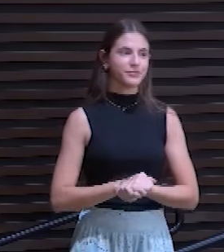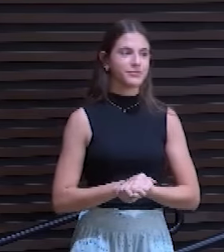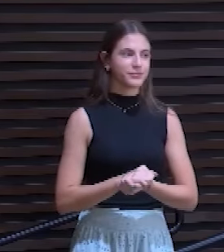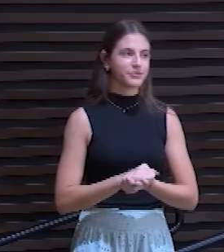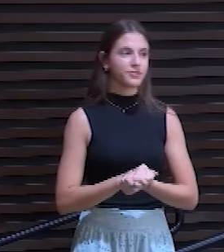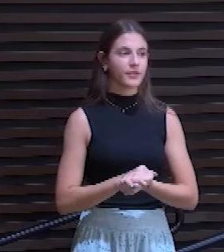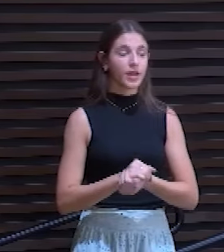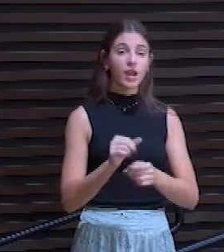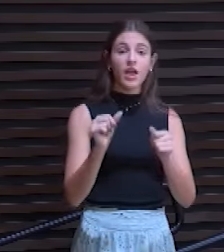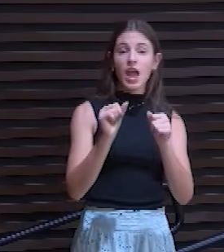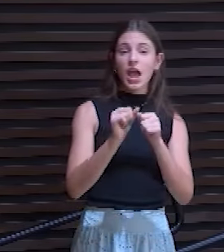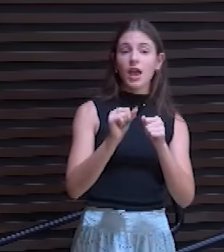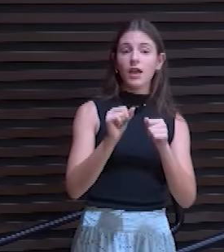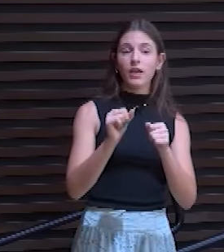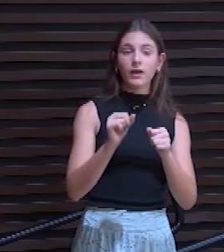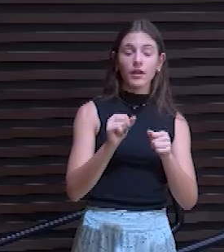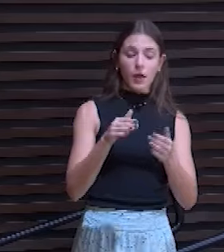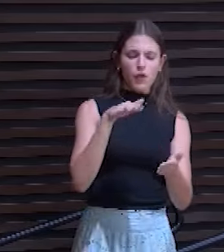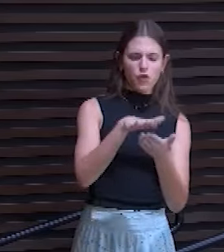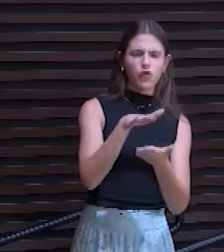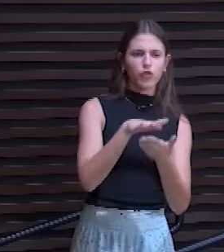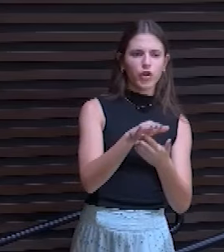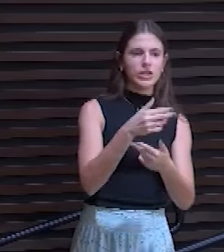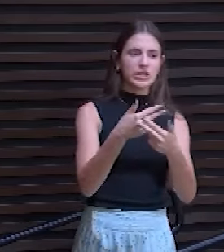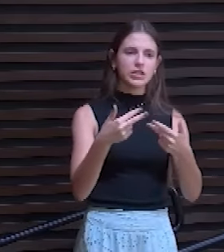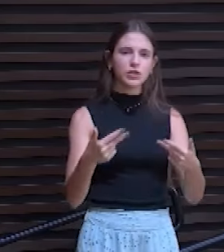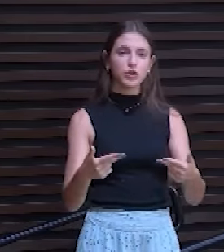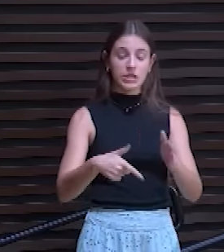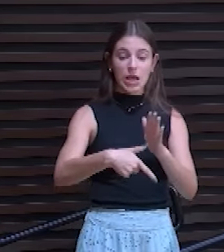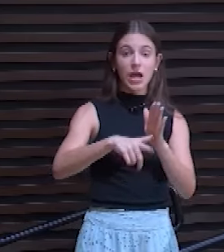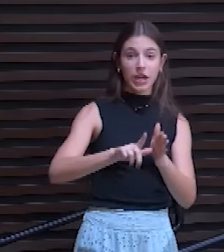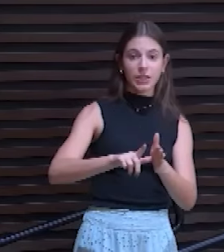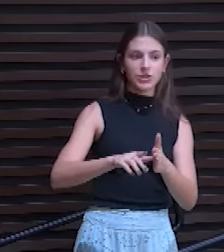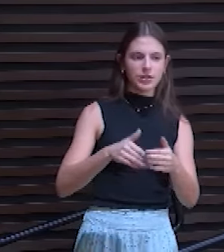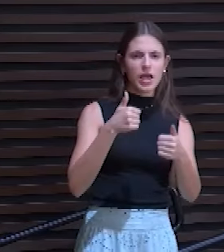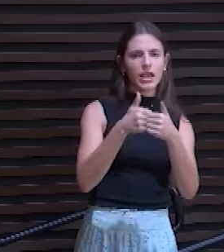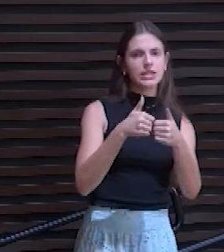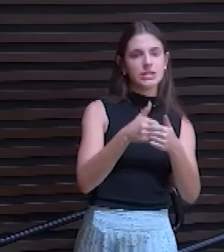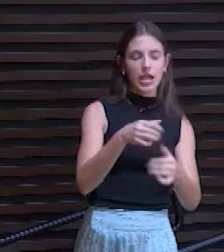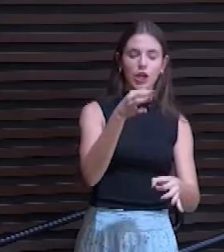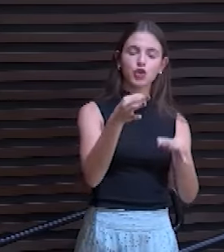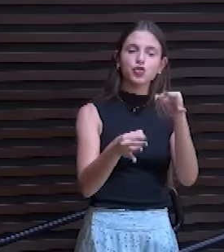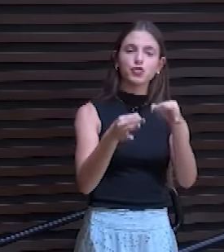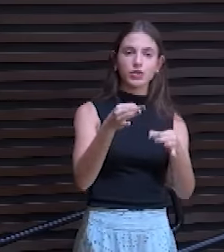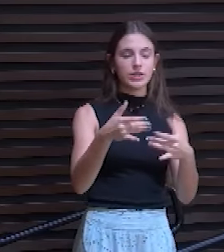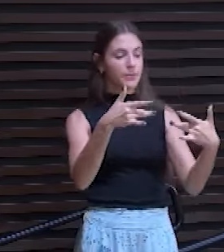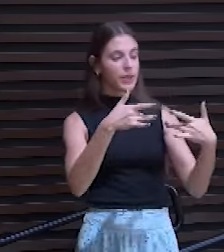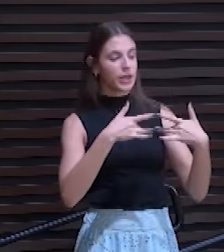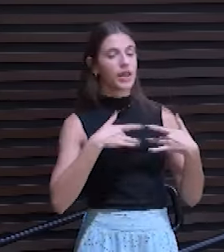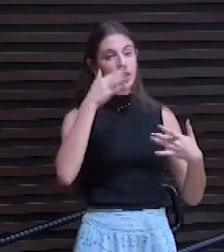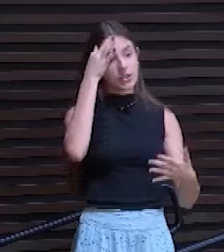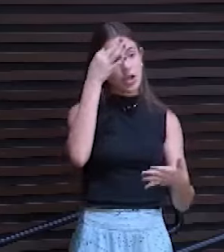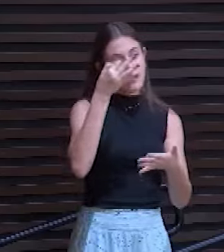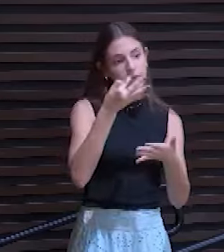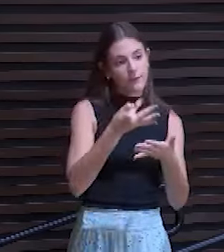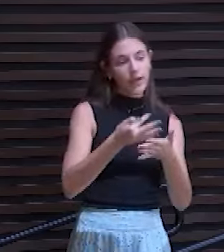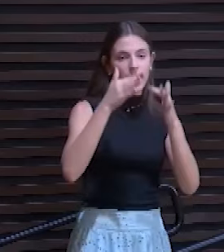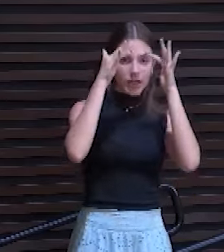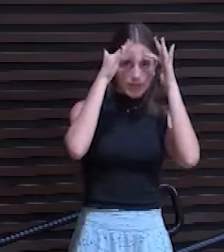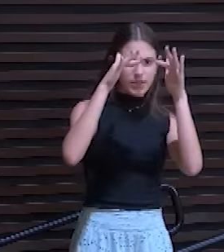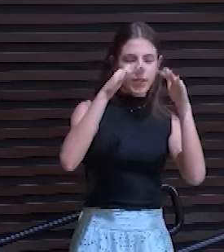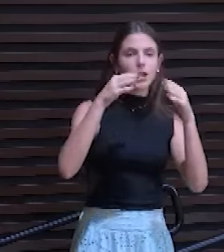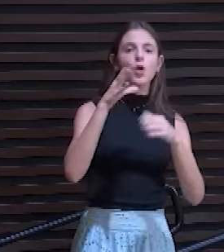Faz o quê? Foge destas coisas. Antes segue a justiça, a piedade, a fé, o amor, a